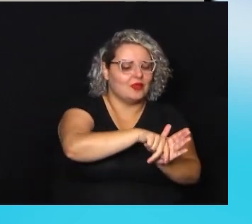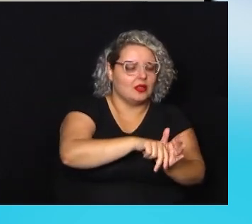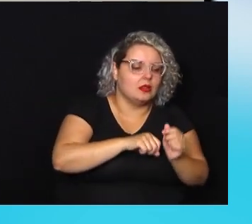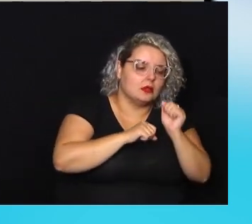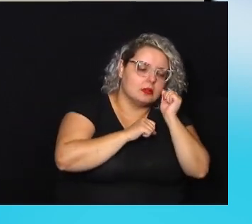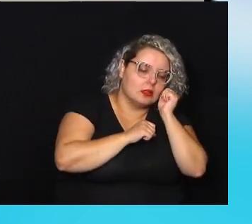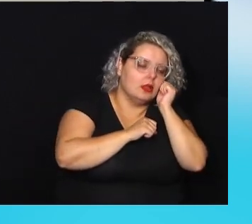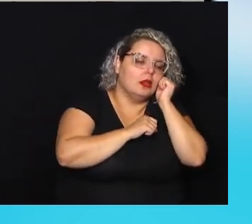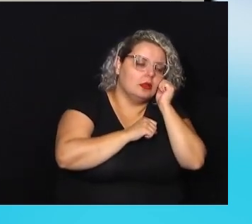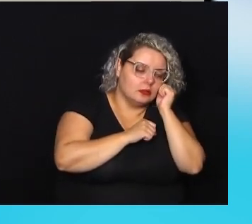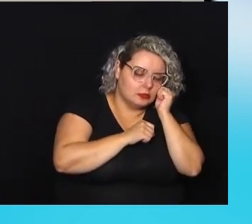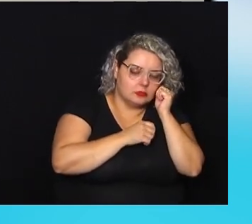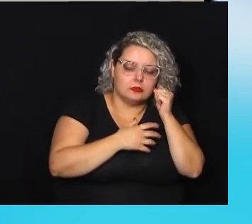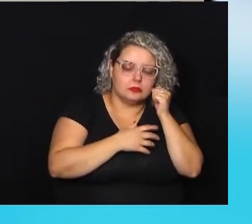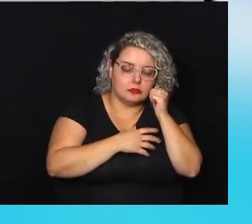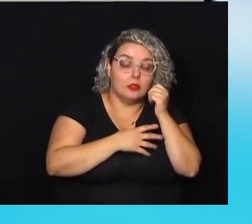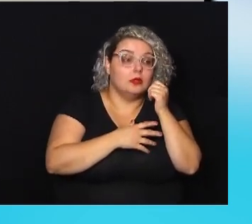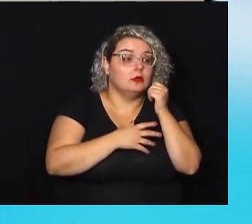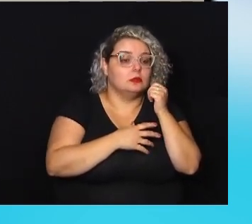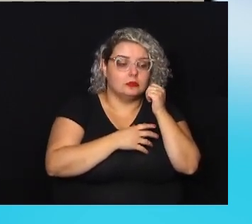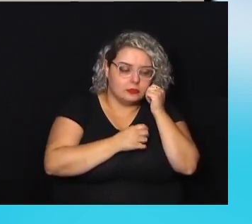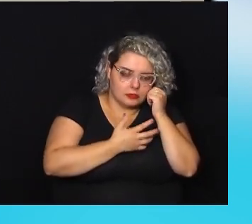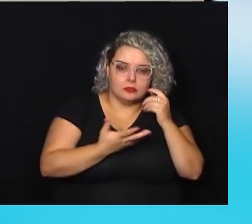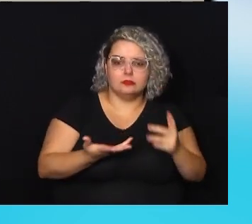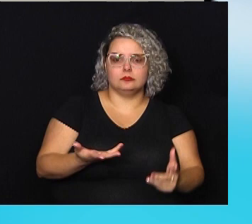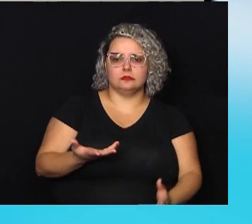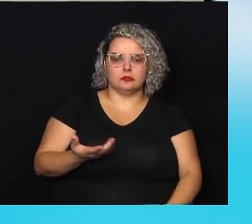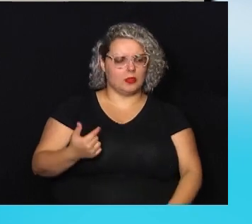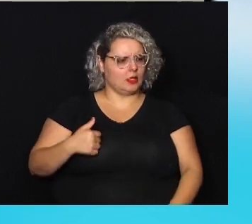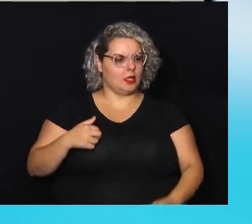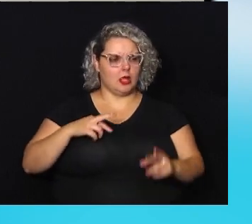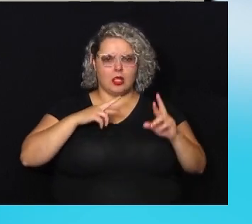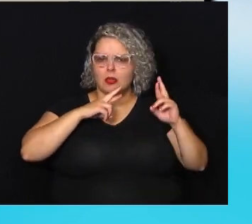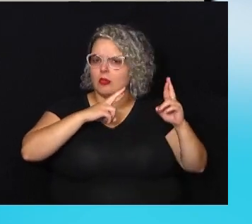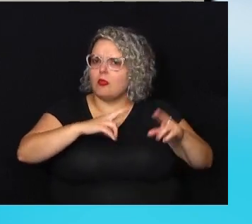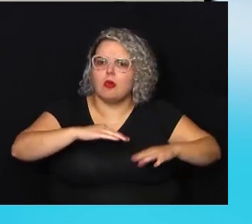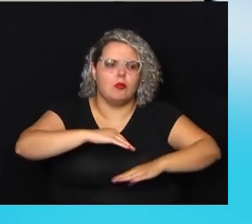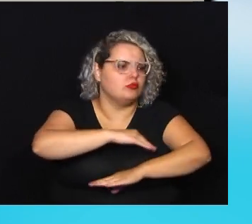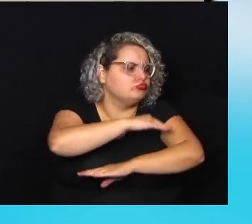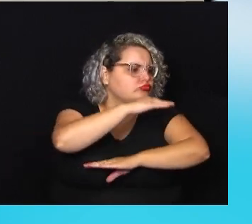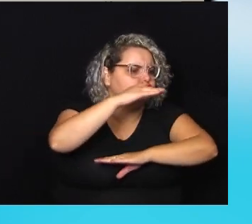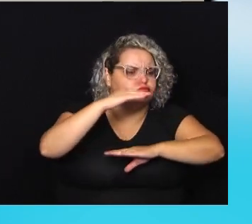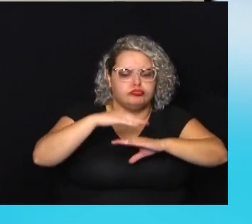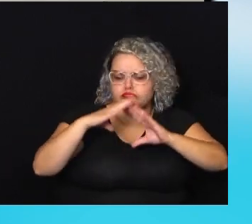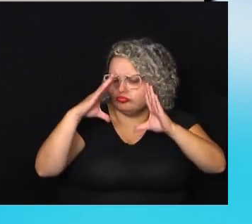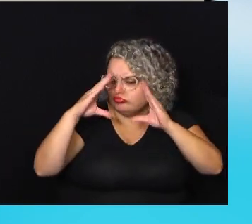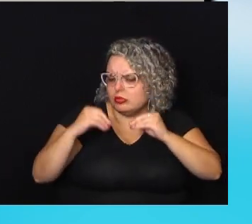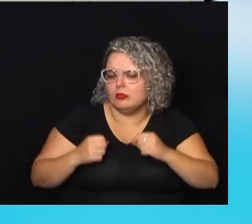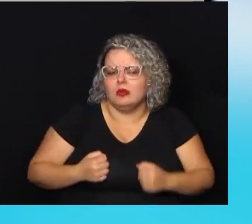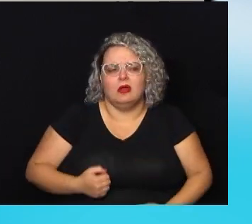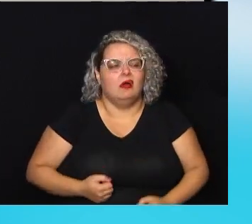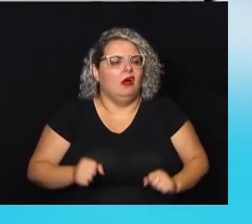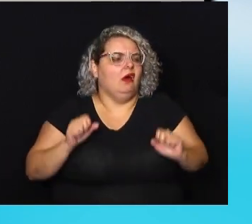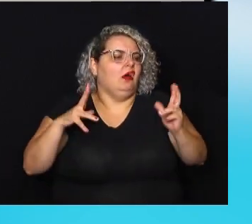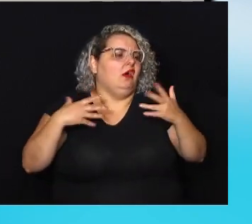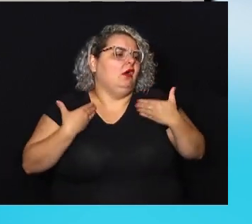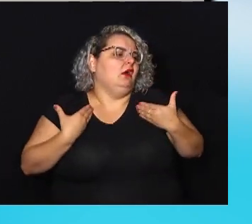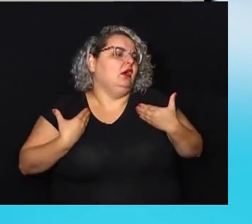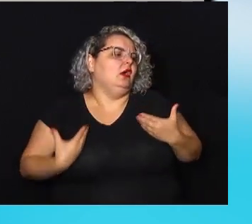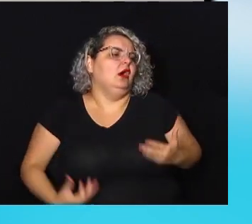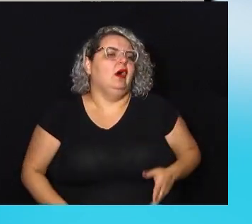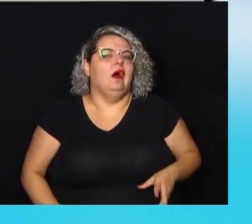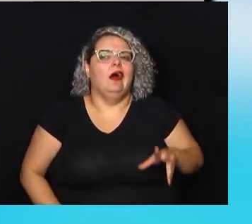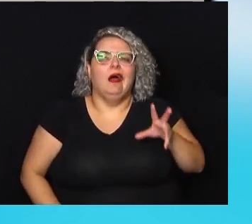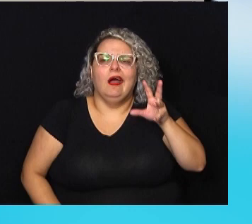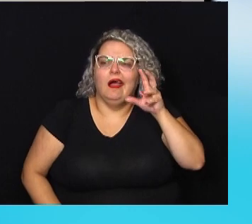cerebral, e a gente só consegue identificar isso através da polissonografia, que é o exame do sono. Então, a pessoa fala, não, eu dormi a noite inteira, mas